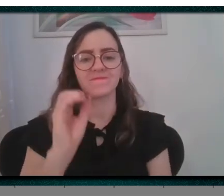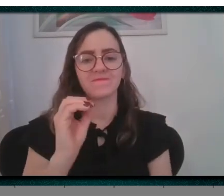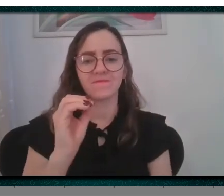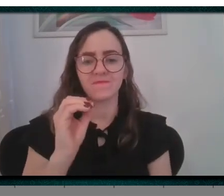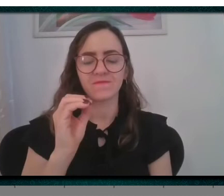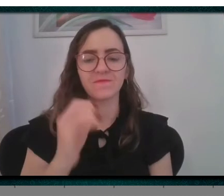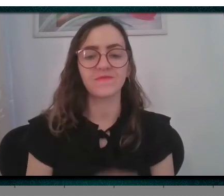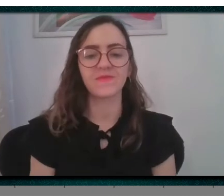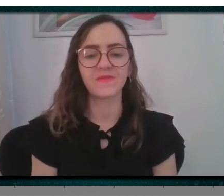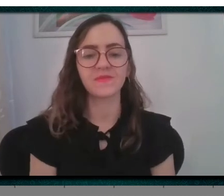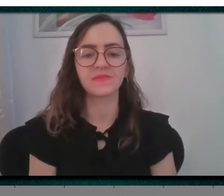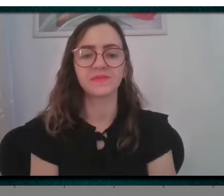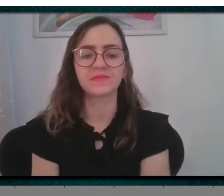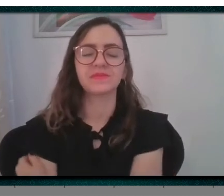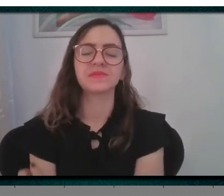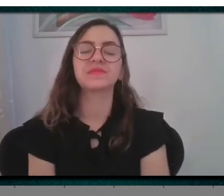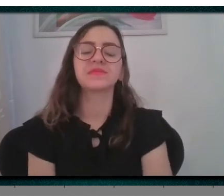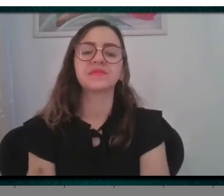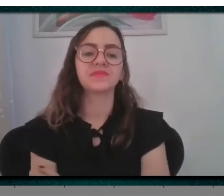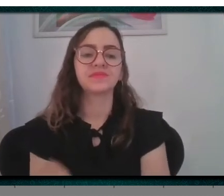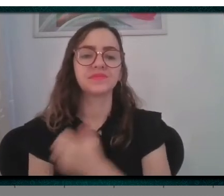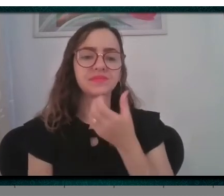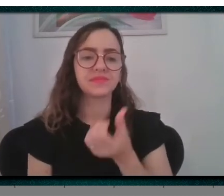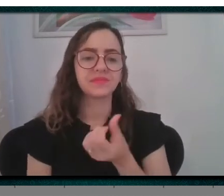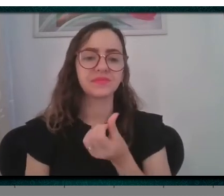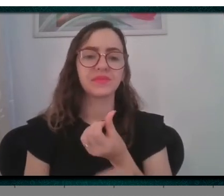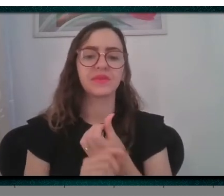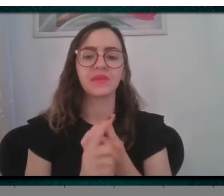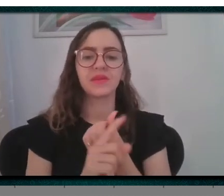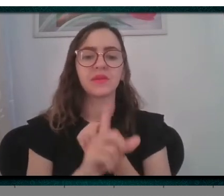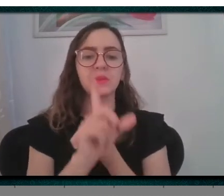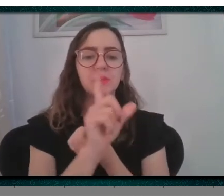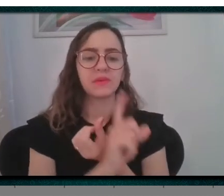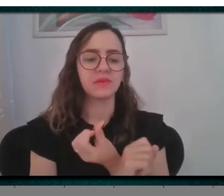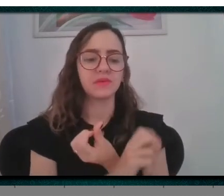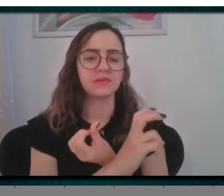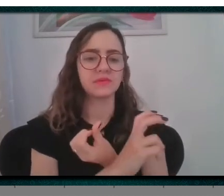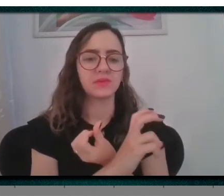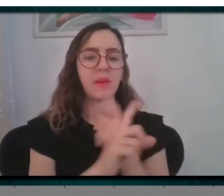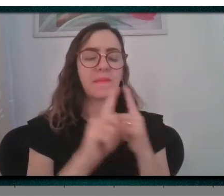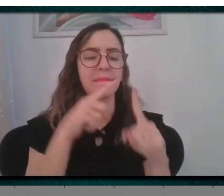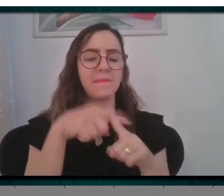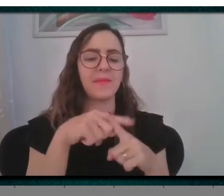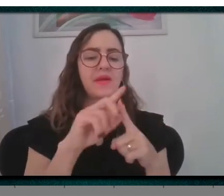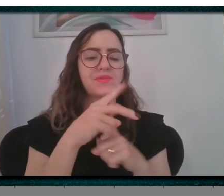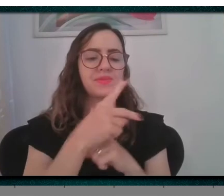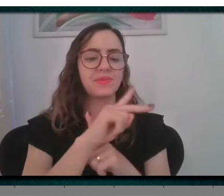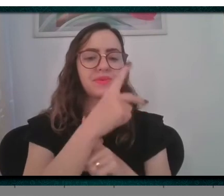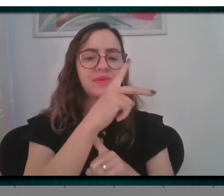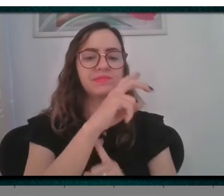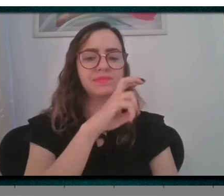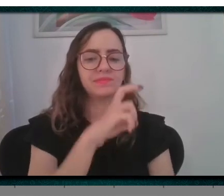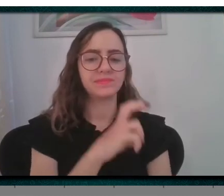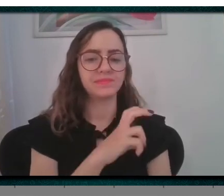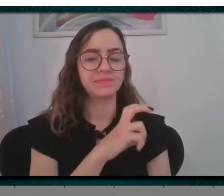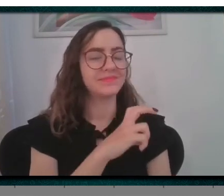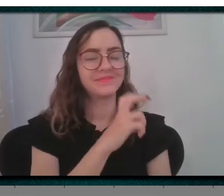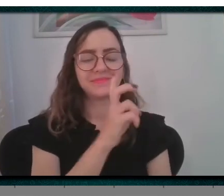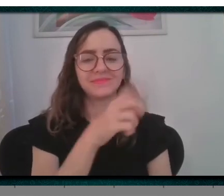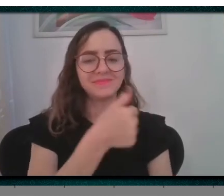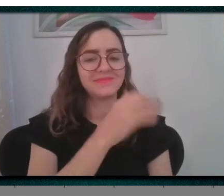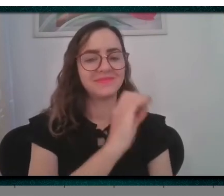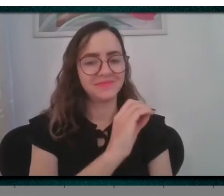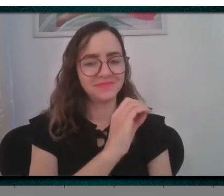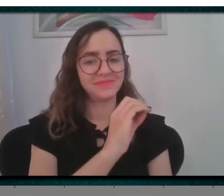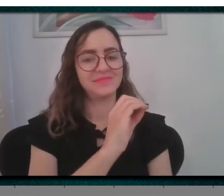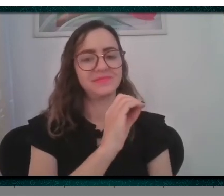Se eu sair do 6 para o 5, isso de cá significa que ele aumentou mais 10